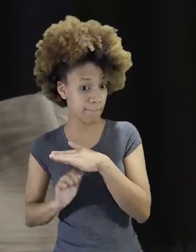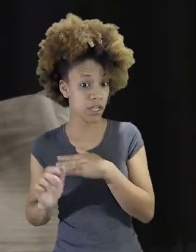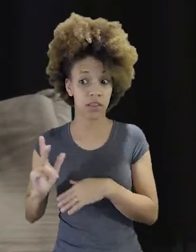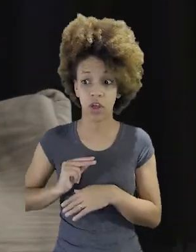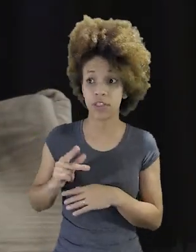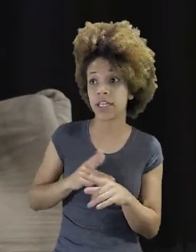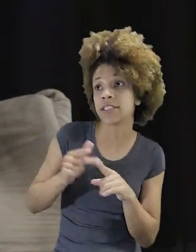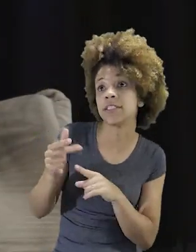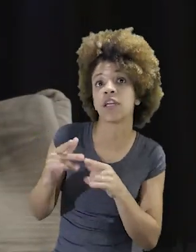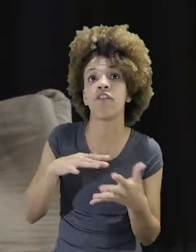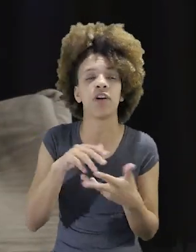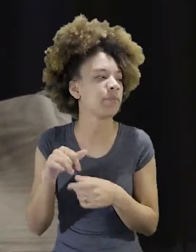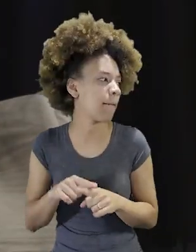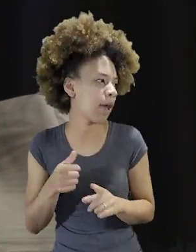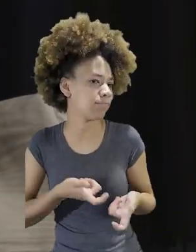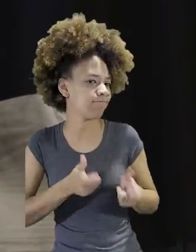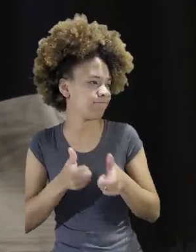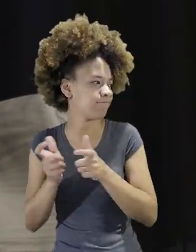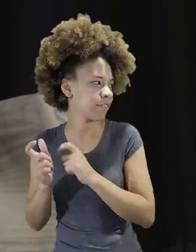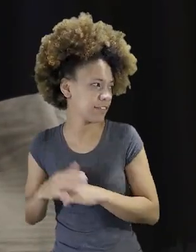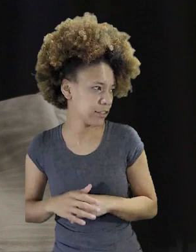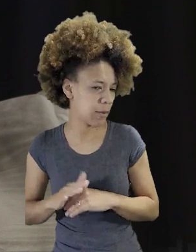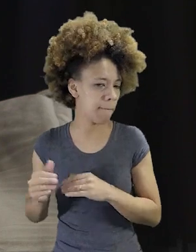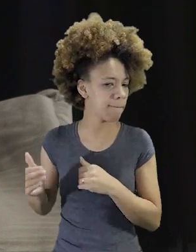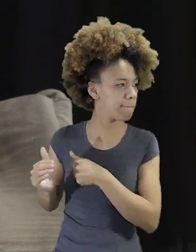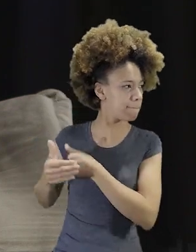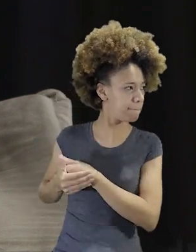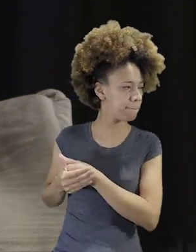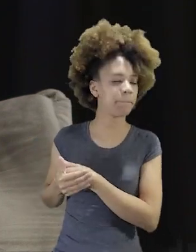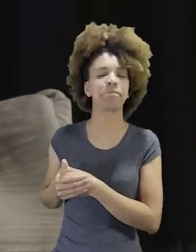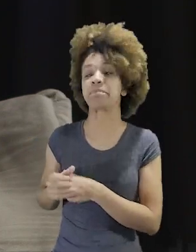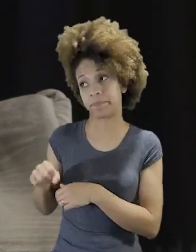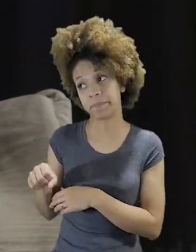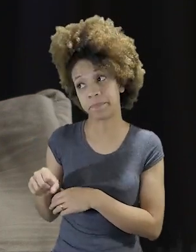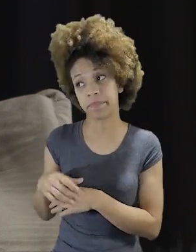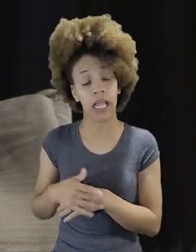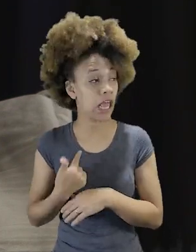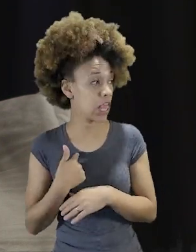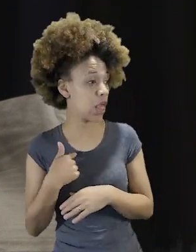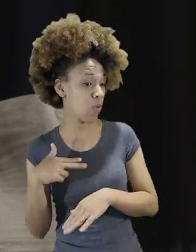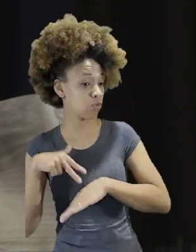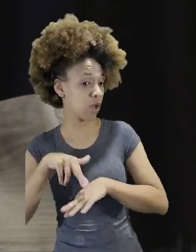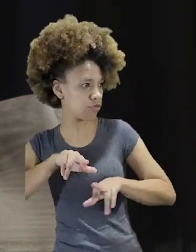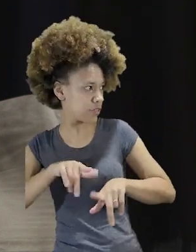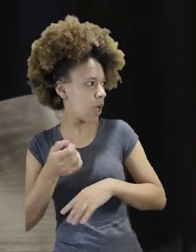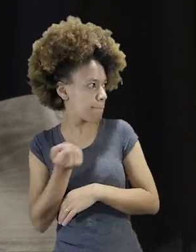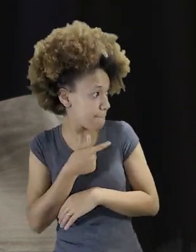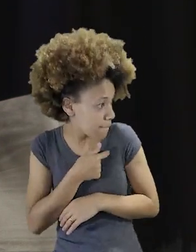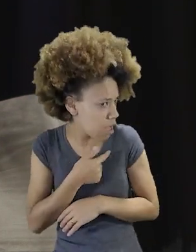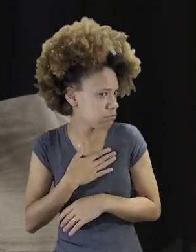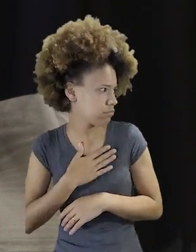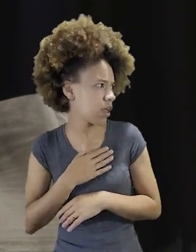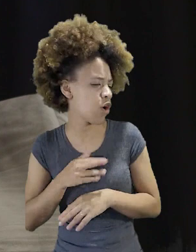que a nossa empresa gente a gente está salvando o mundo e mata enfim e que que acontece eu existo para ser